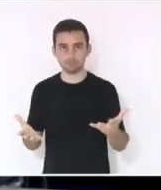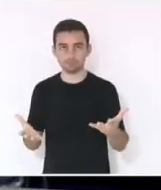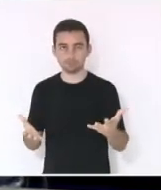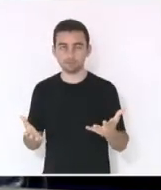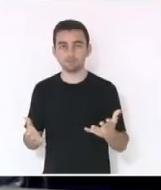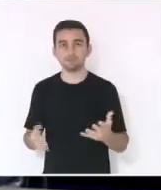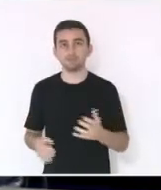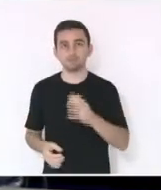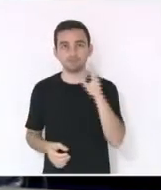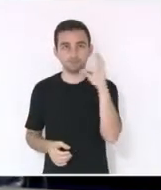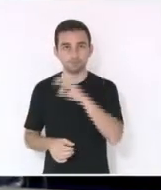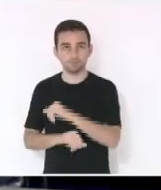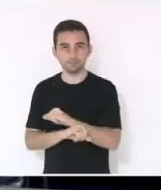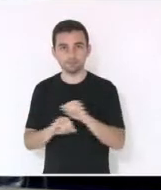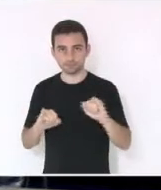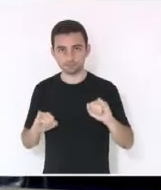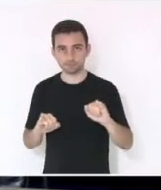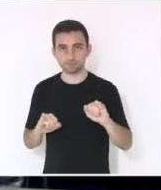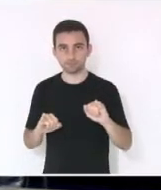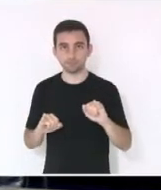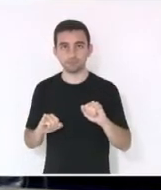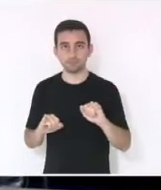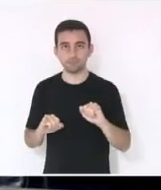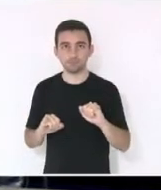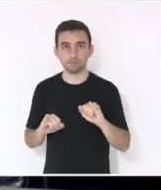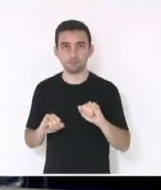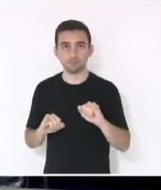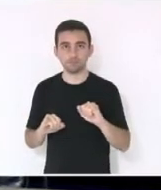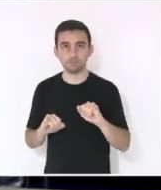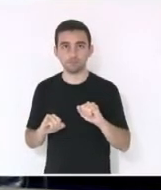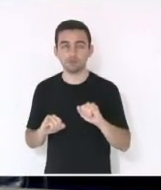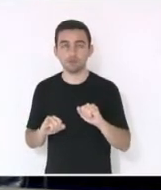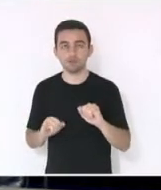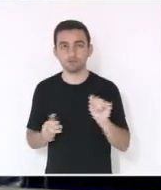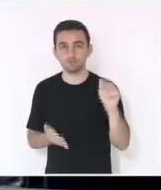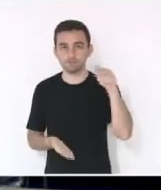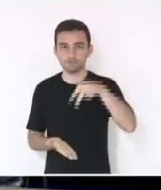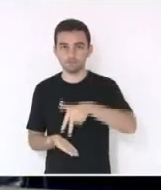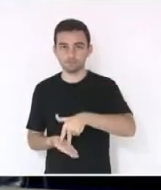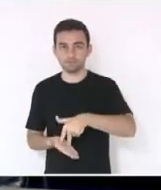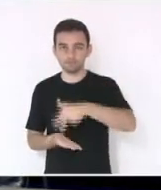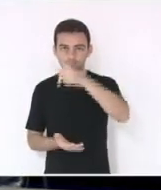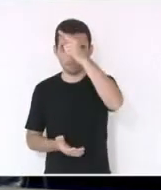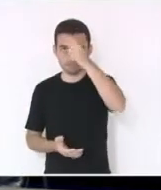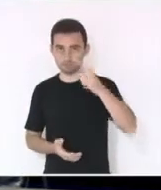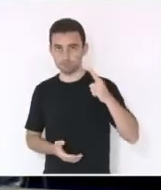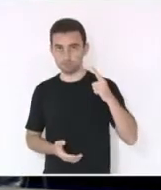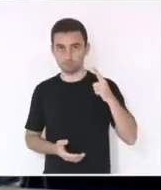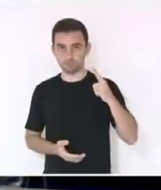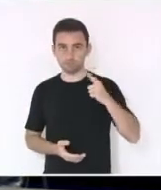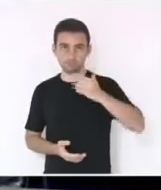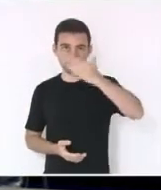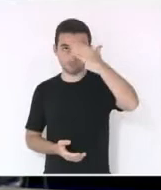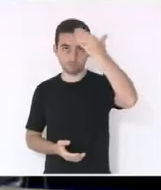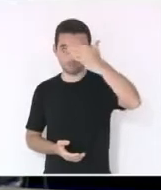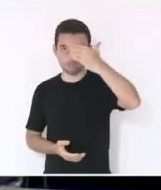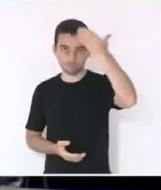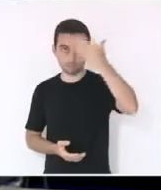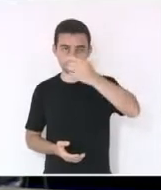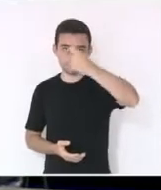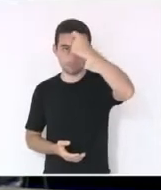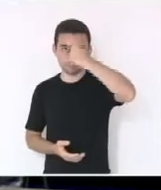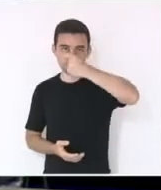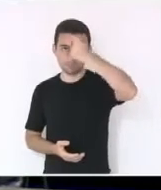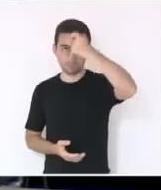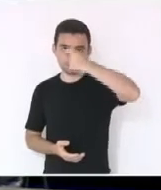Breves comunicações. Ocuparam a tribuna os senhores deputados Leonel Pavan, Antônia Guiar, Maurício